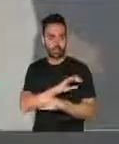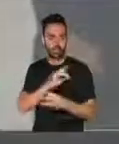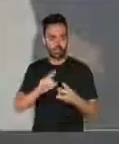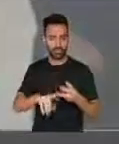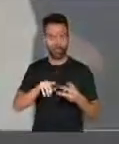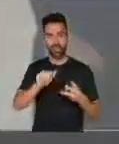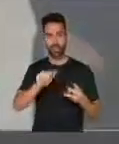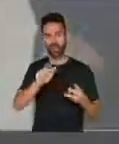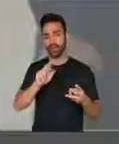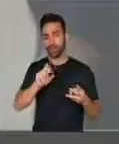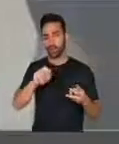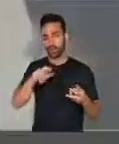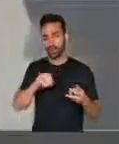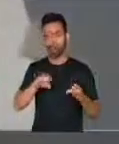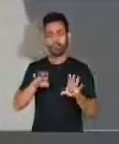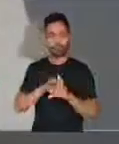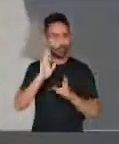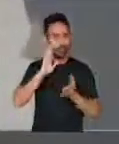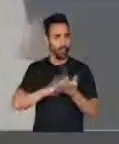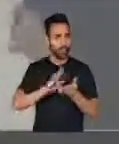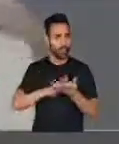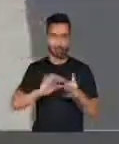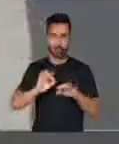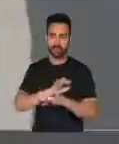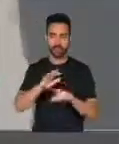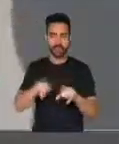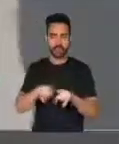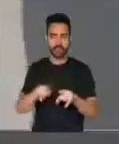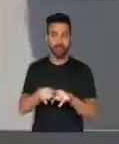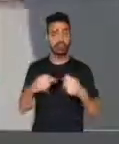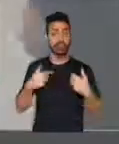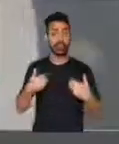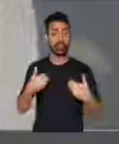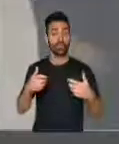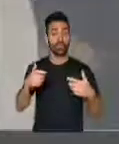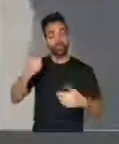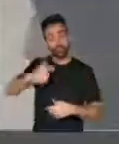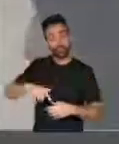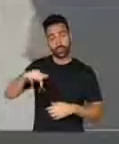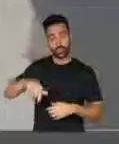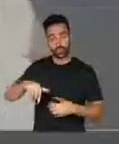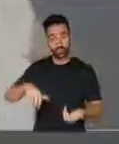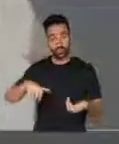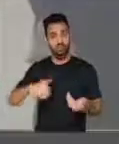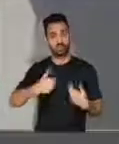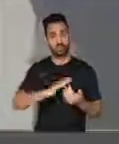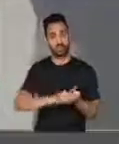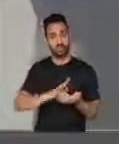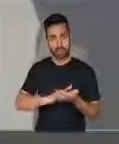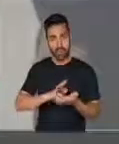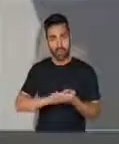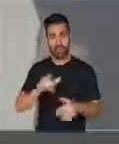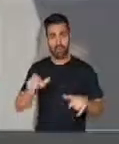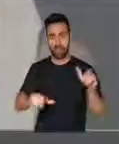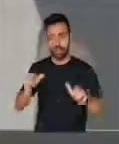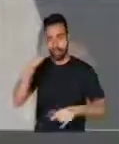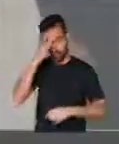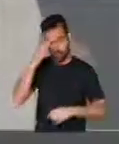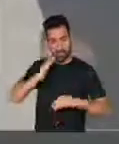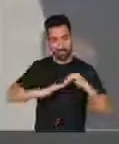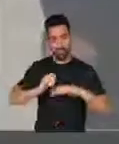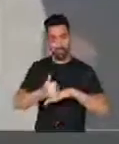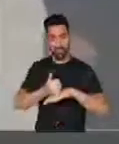agrônomos que nós queremos mais uma vez aqui no congresso nacional parabenizá-los o brasil